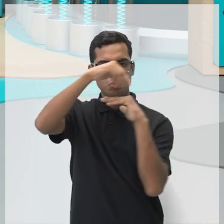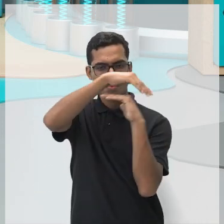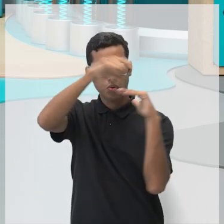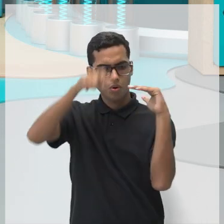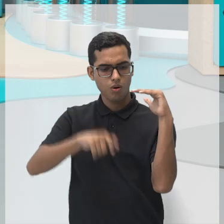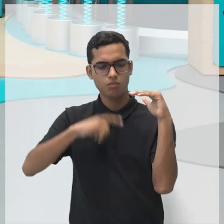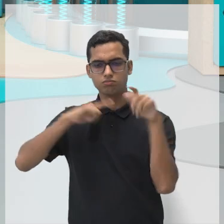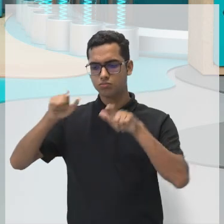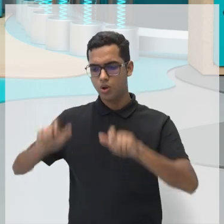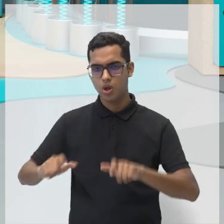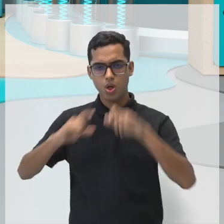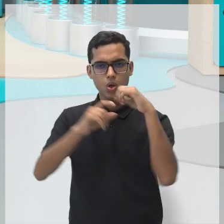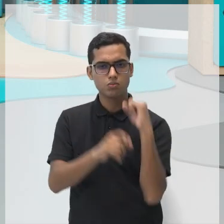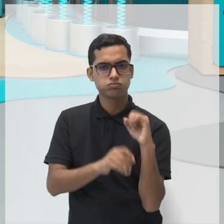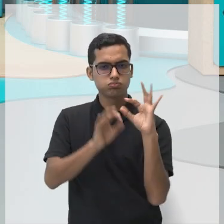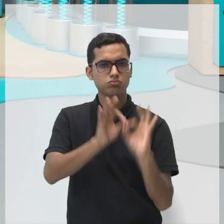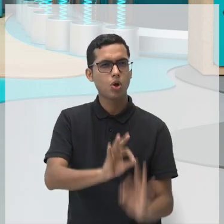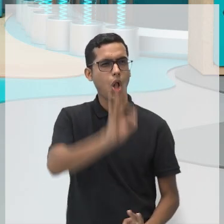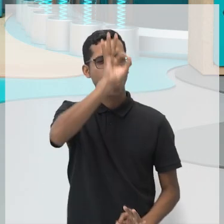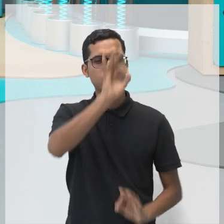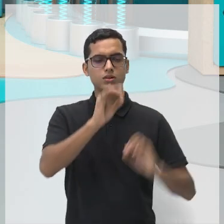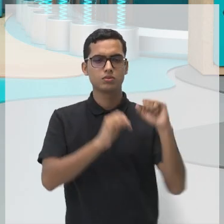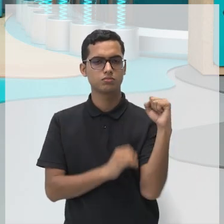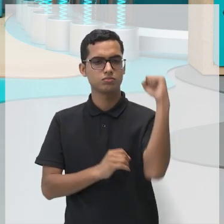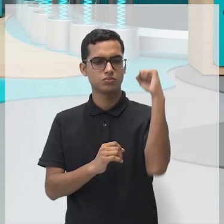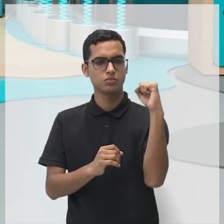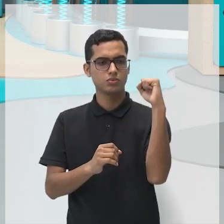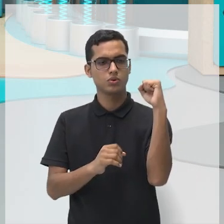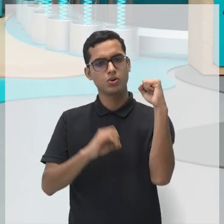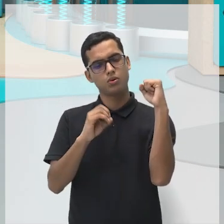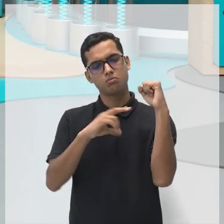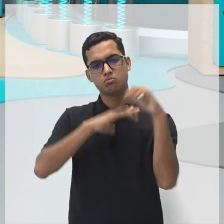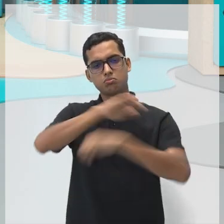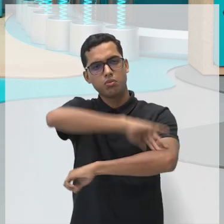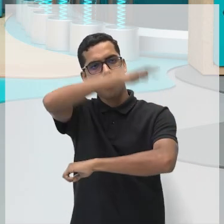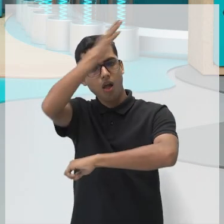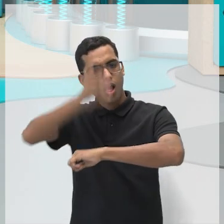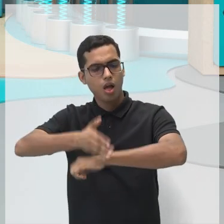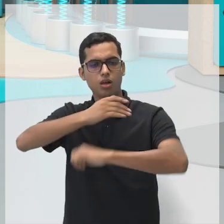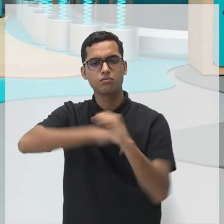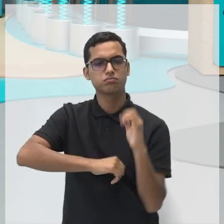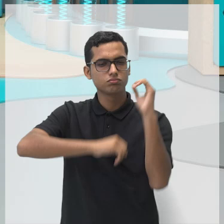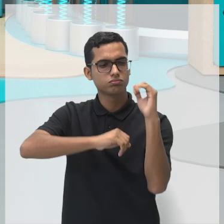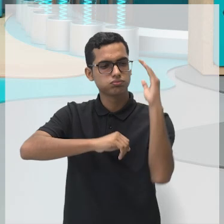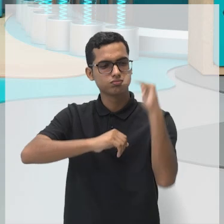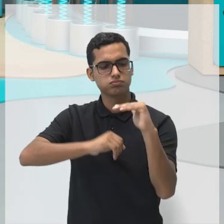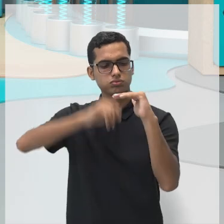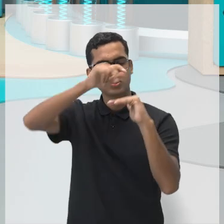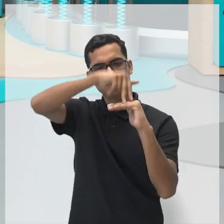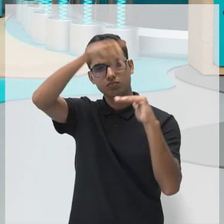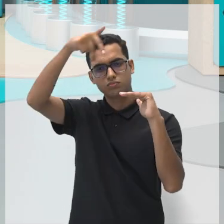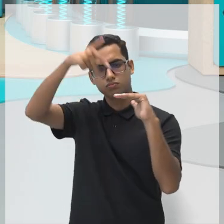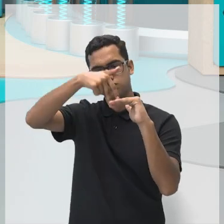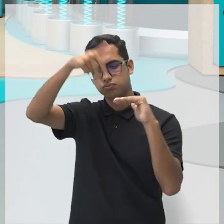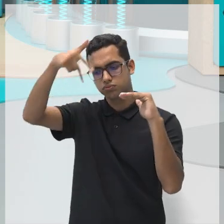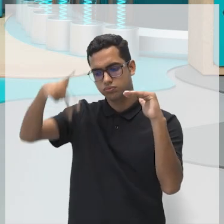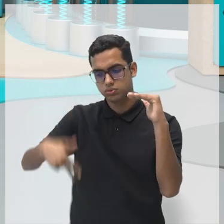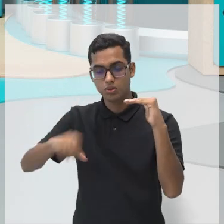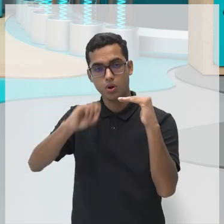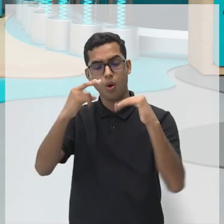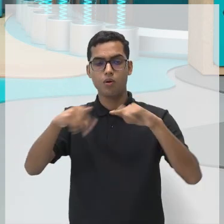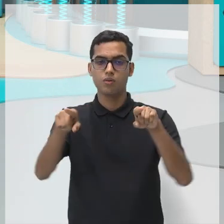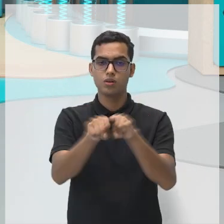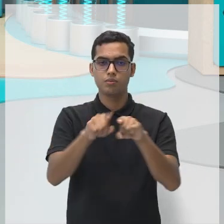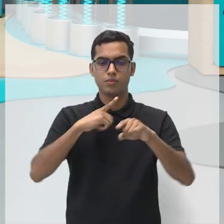local totalmente inusitado. Isso porque podem ser penhascos, prédios ou até mesmo pontes. E para a gente conhecer